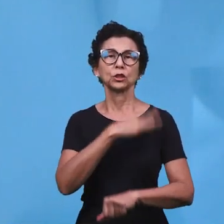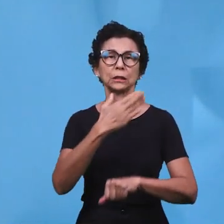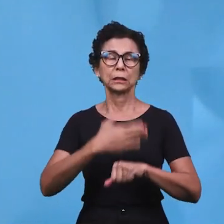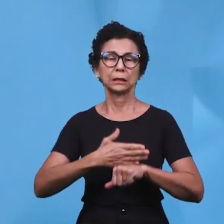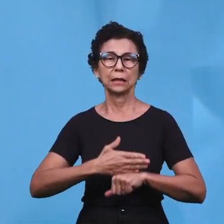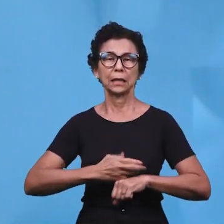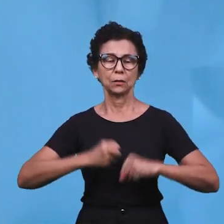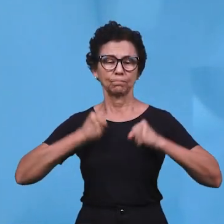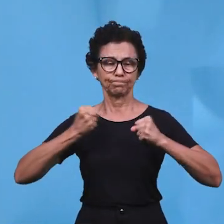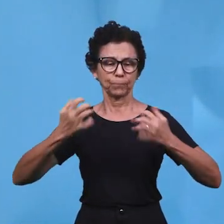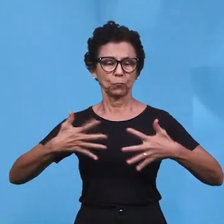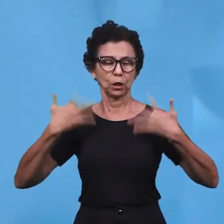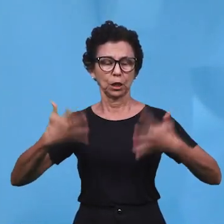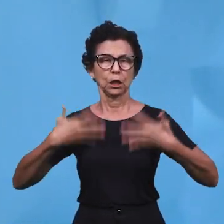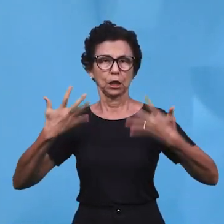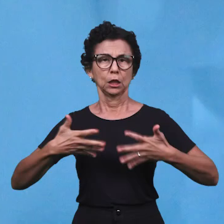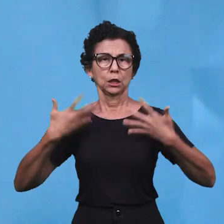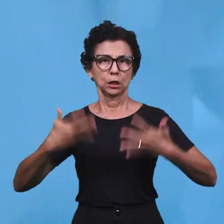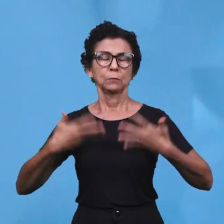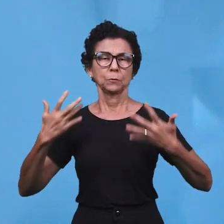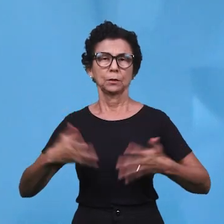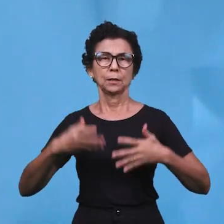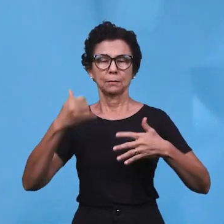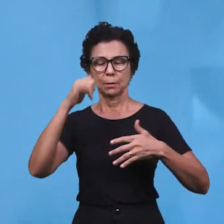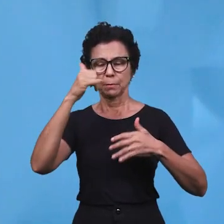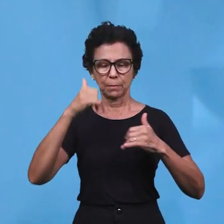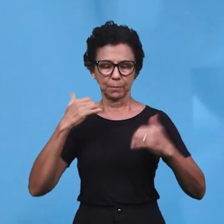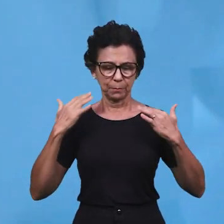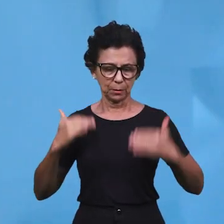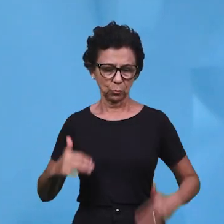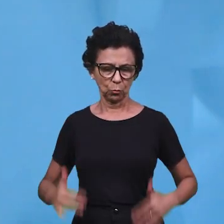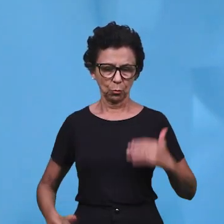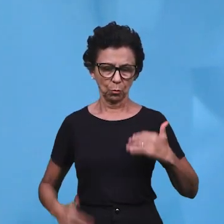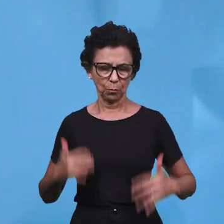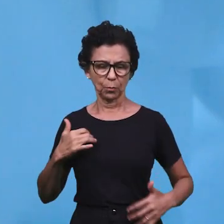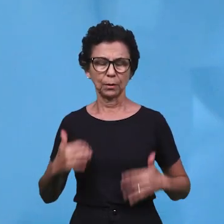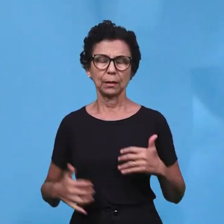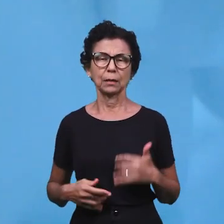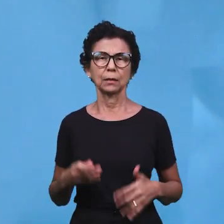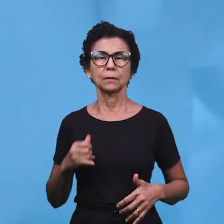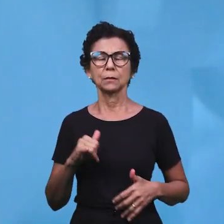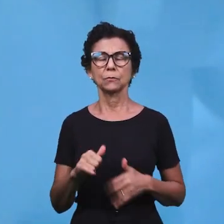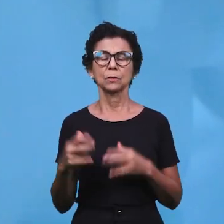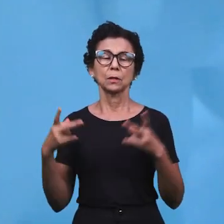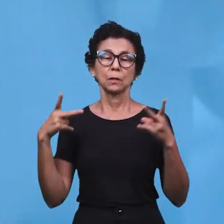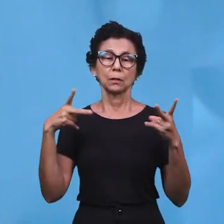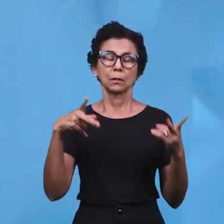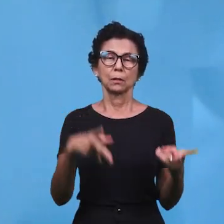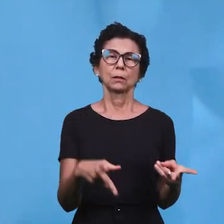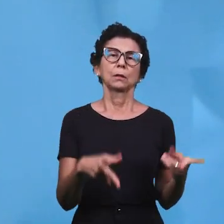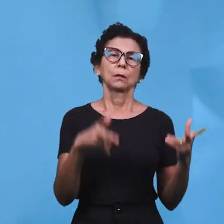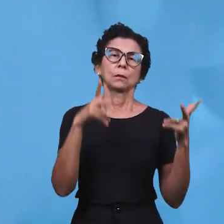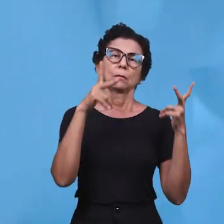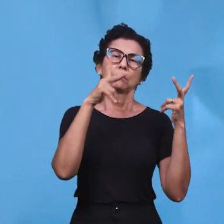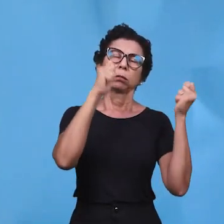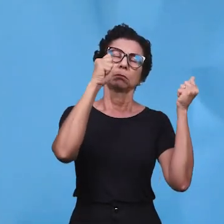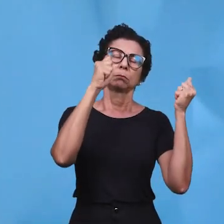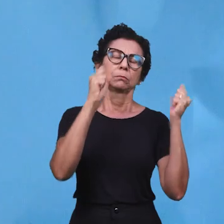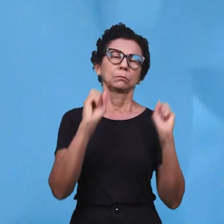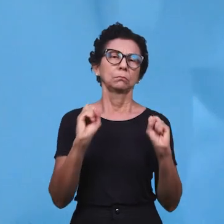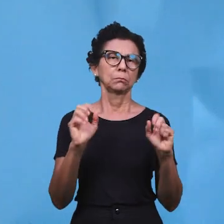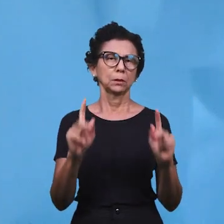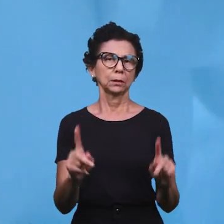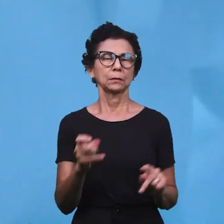é individual, né? Se você sente um benefício, né, chega e dorme, descansa